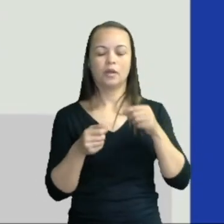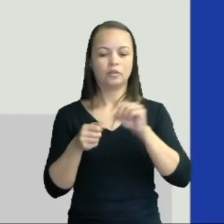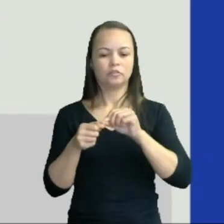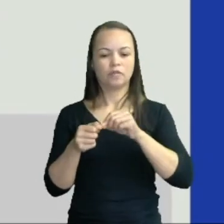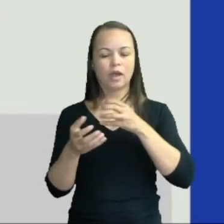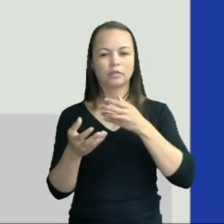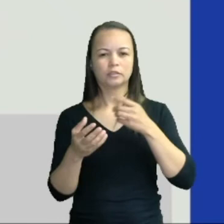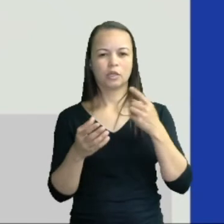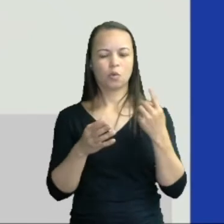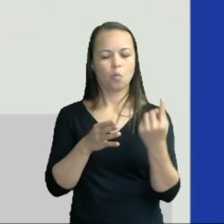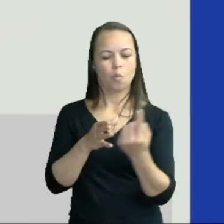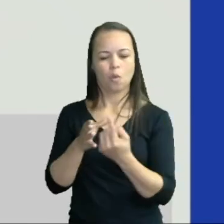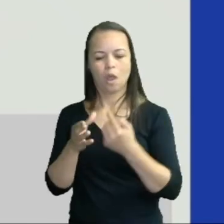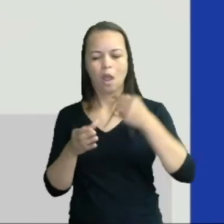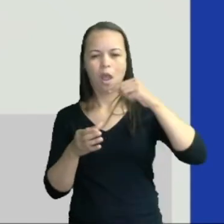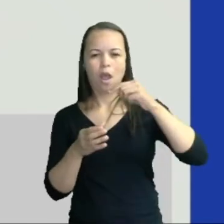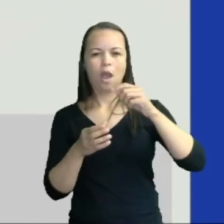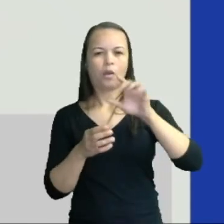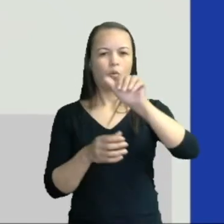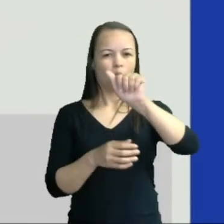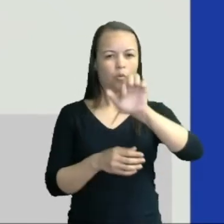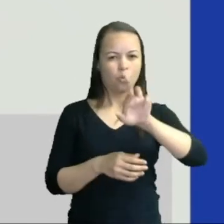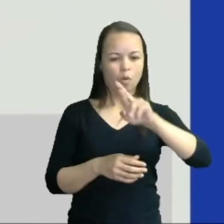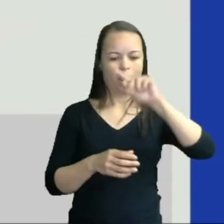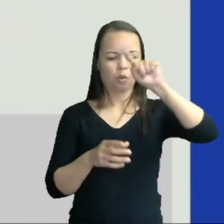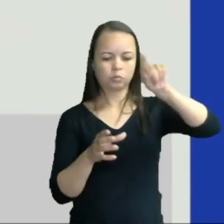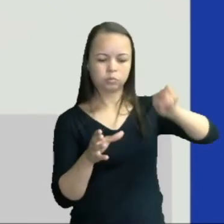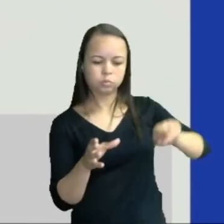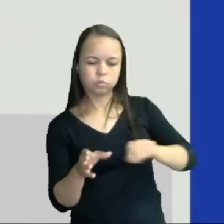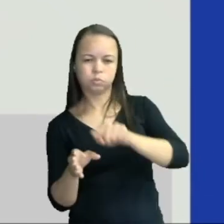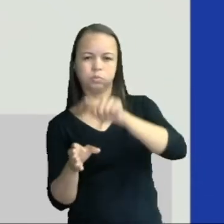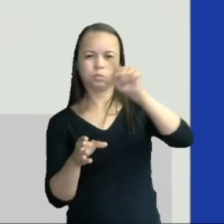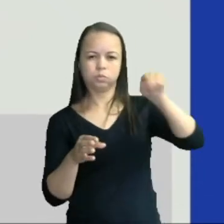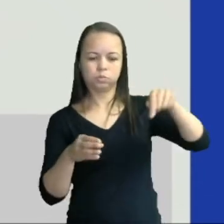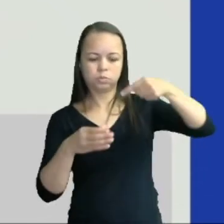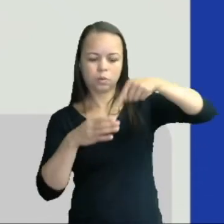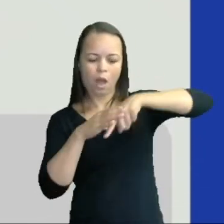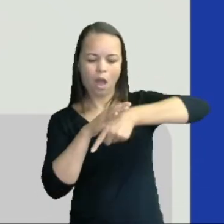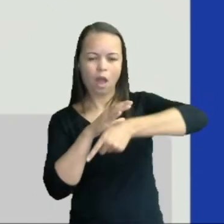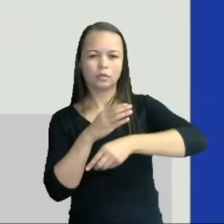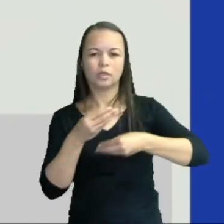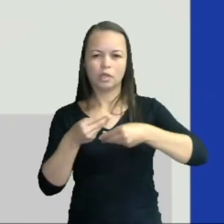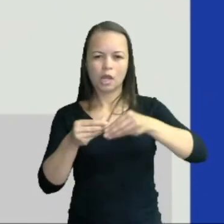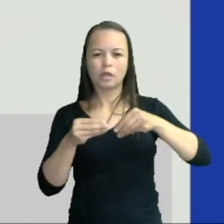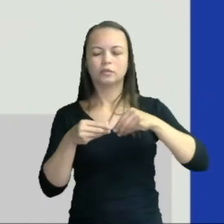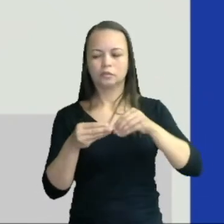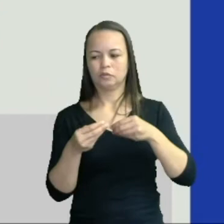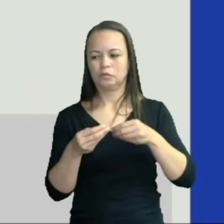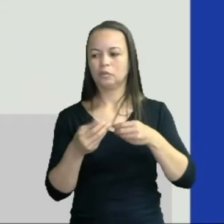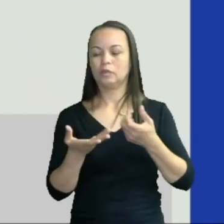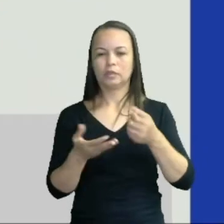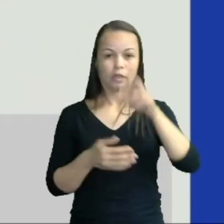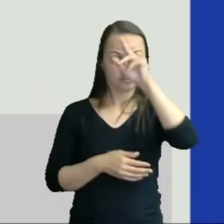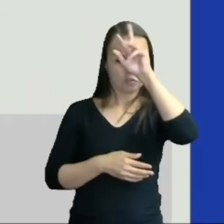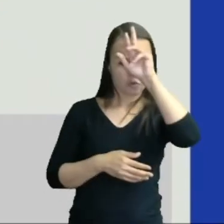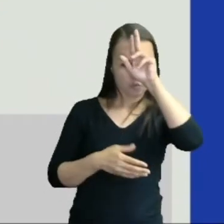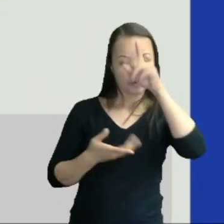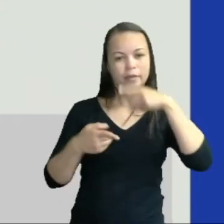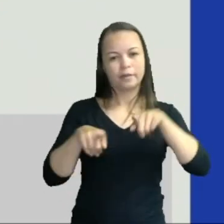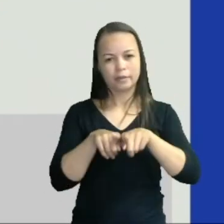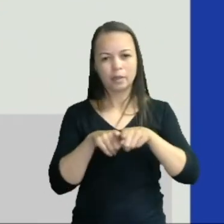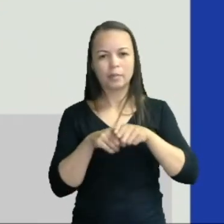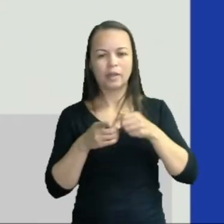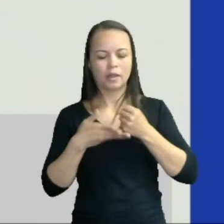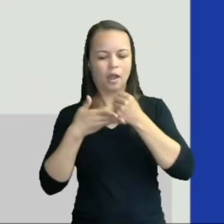o ar circular lá dentro. As formigas também ajudam a espalhar as sementes plantadas pelo